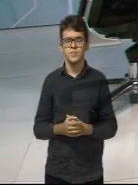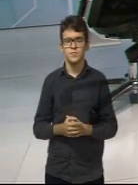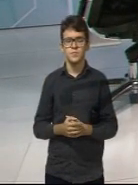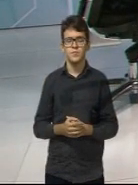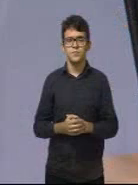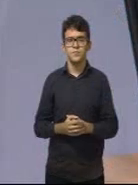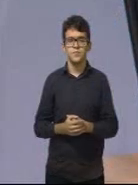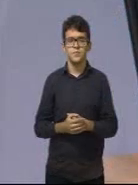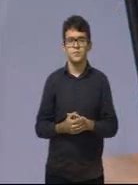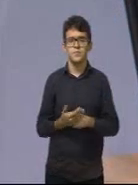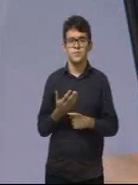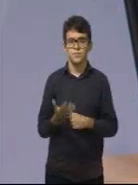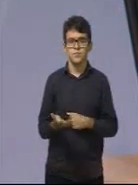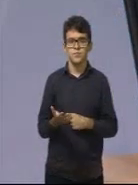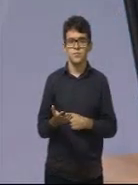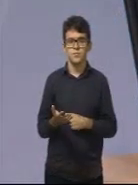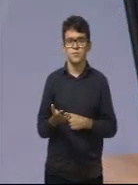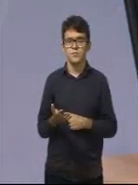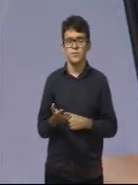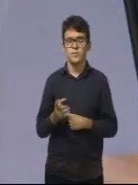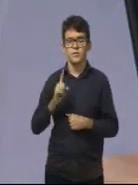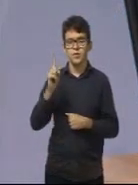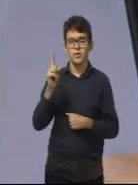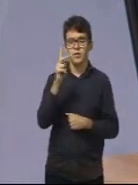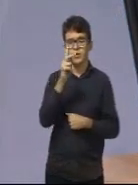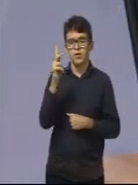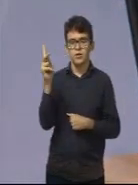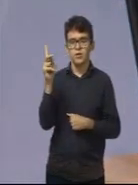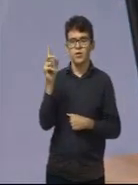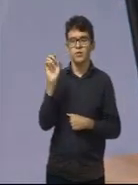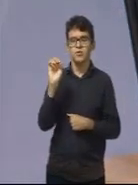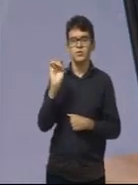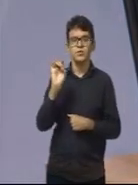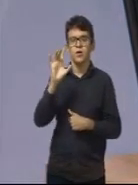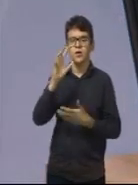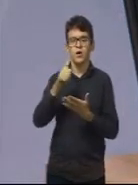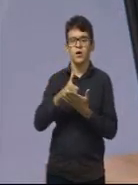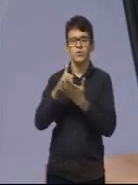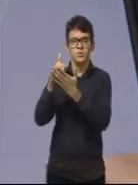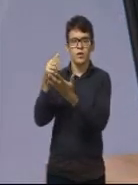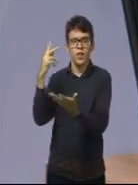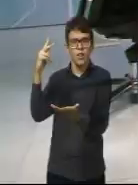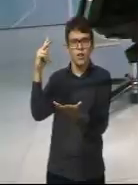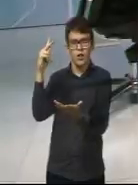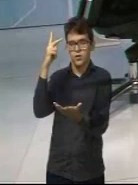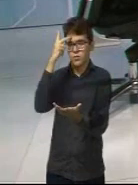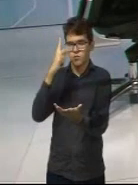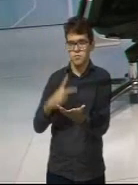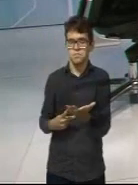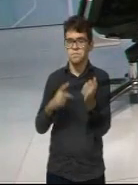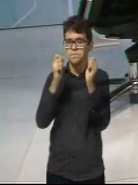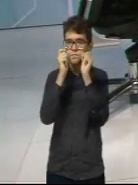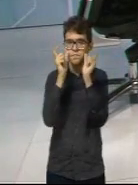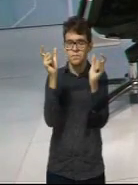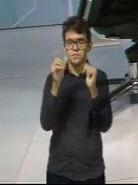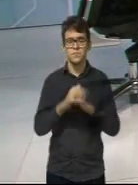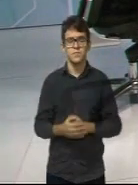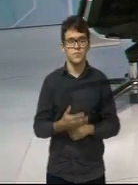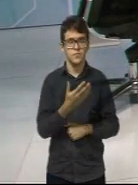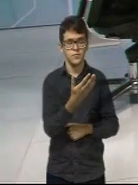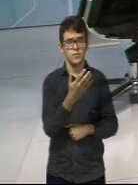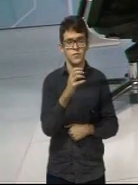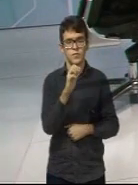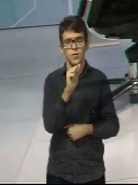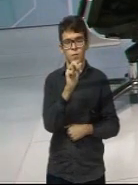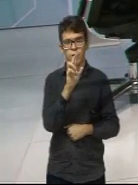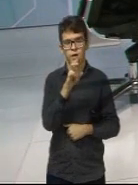no Brasil vira o salvador da pátria. E ele salva a pátria dele, mas não a nossa. O grande problema que o Arnaldo chamou muita atenção sobre esse